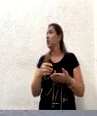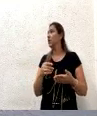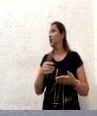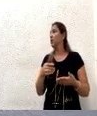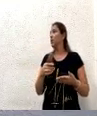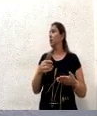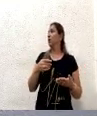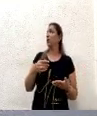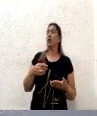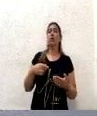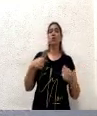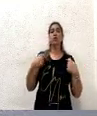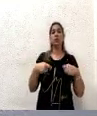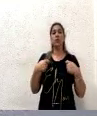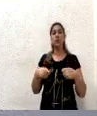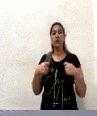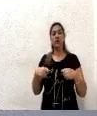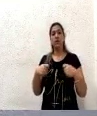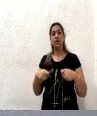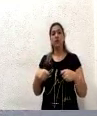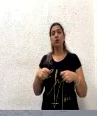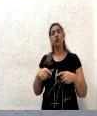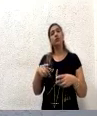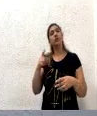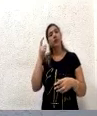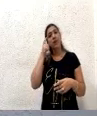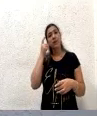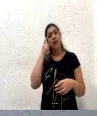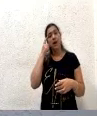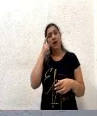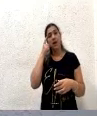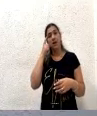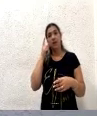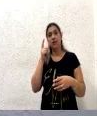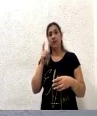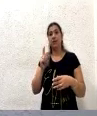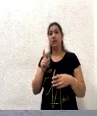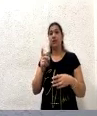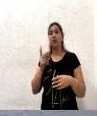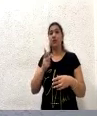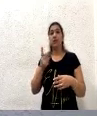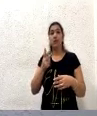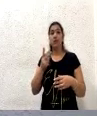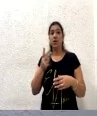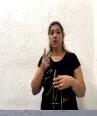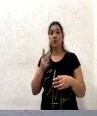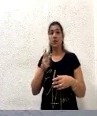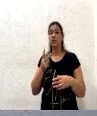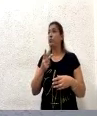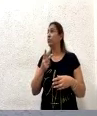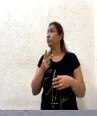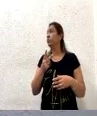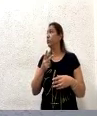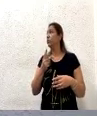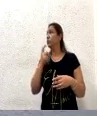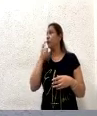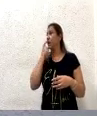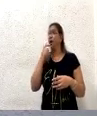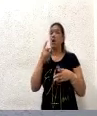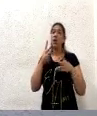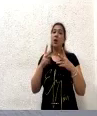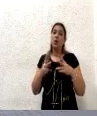Né? Então, a conta é essa. Então, toda vacina que precisa de reforço, a gente tem... A gente está na questão da Covid, da,